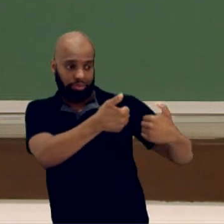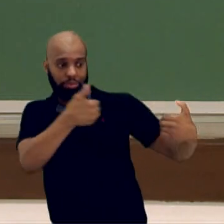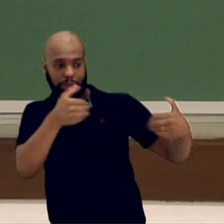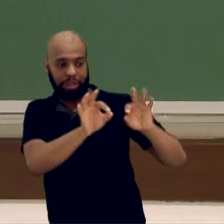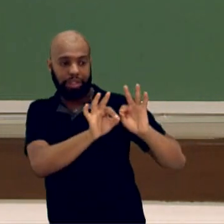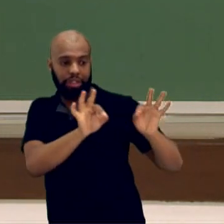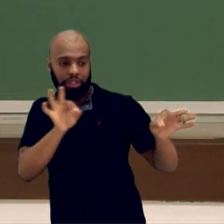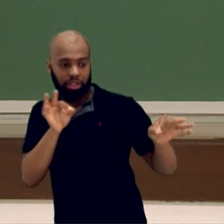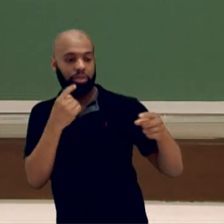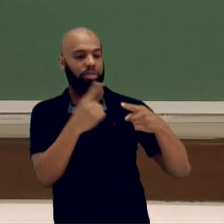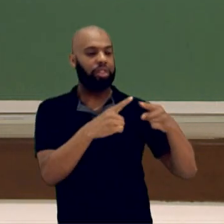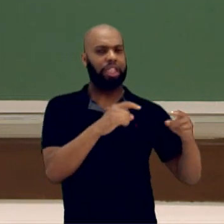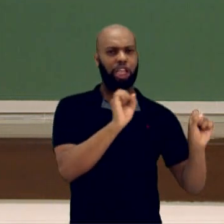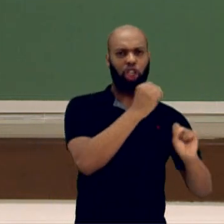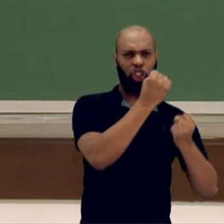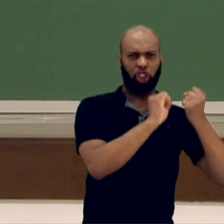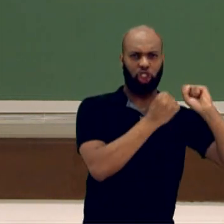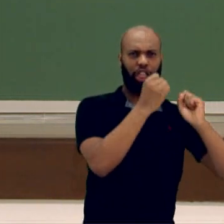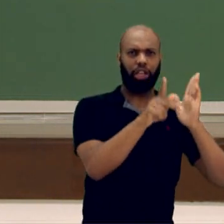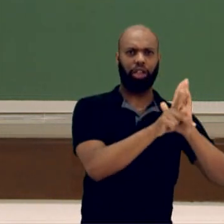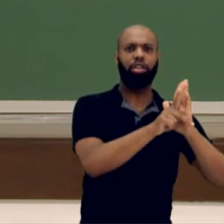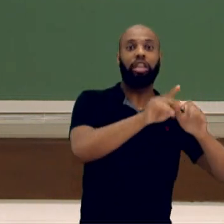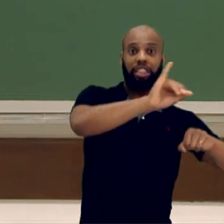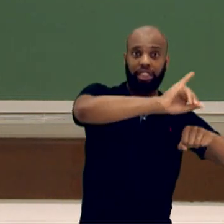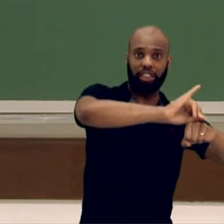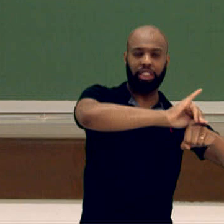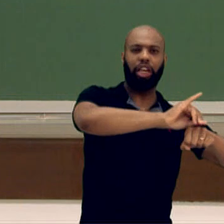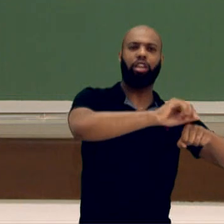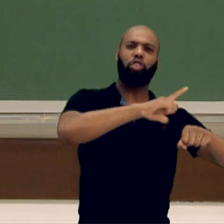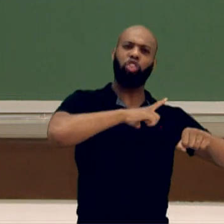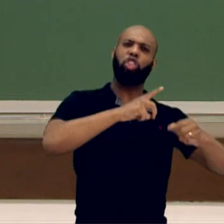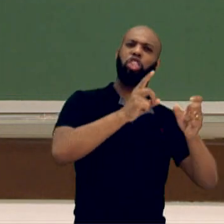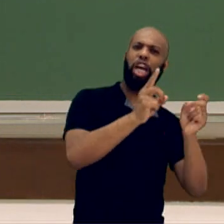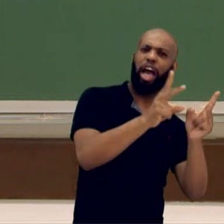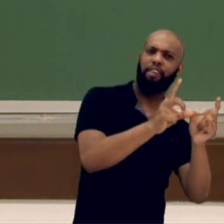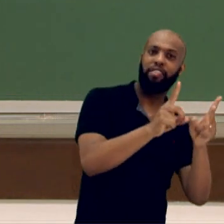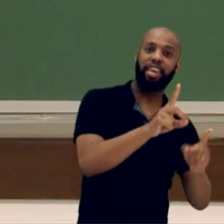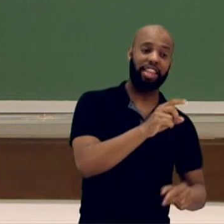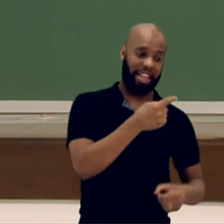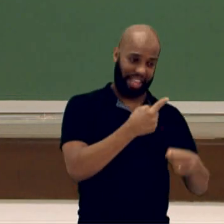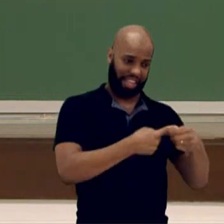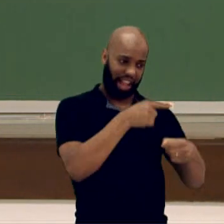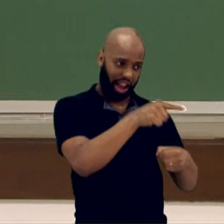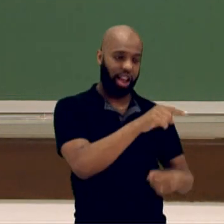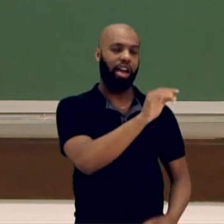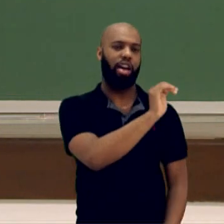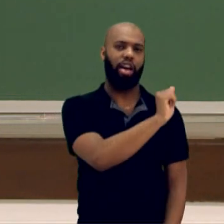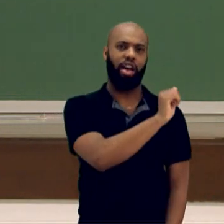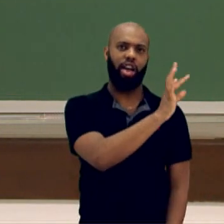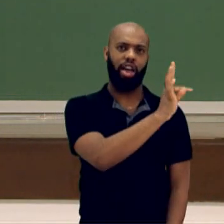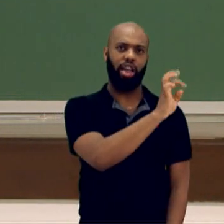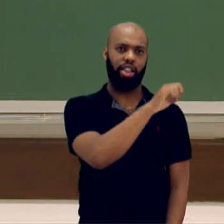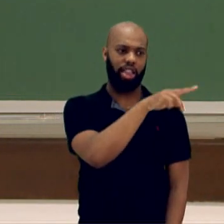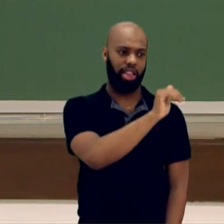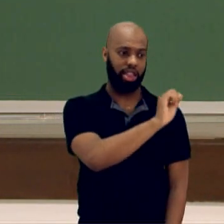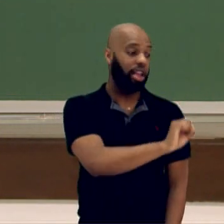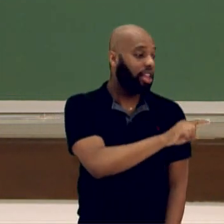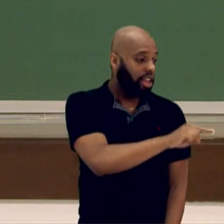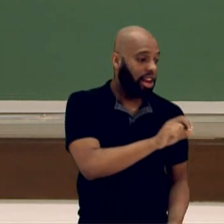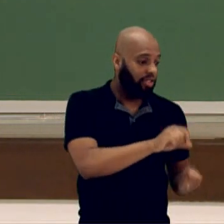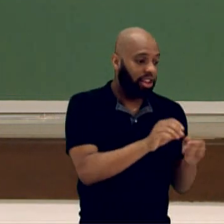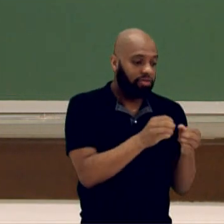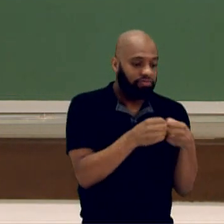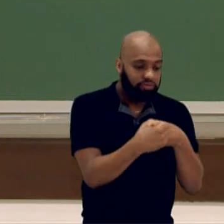né, da agitação do centro comercial que Atenas havia se tornado nesse período, e forma a sua escola que ele vai chamar